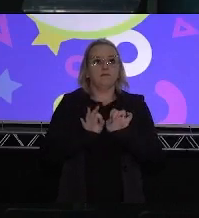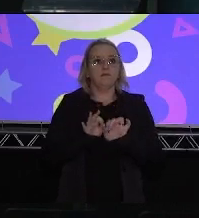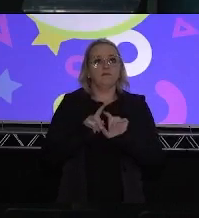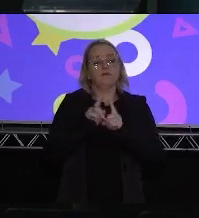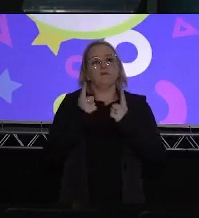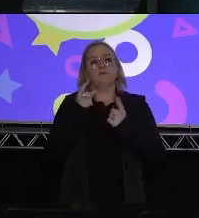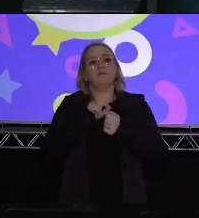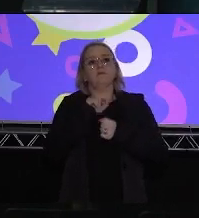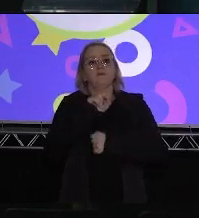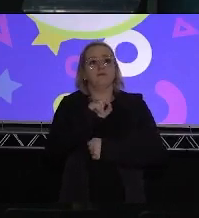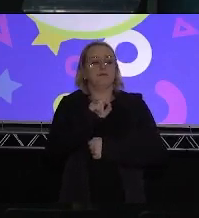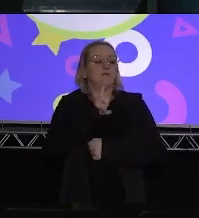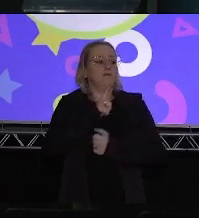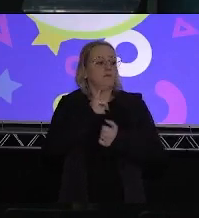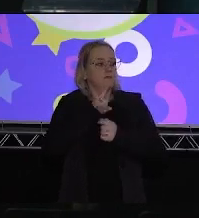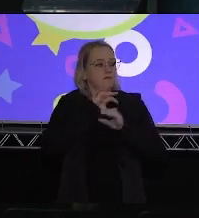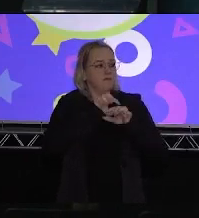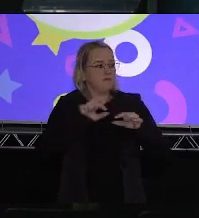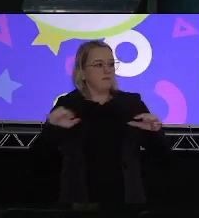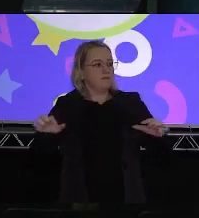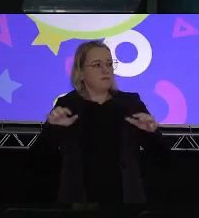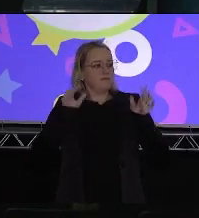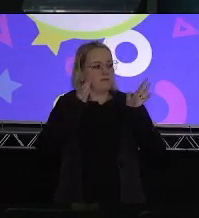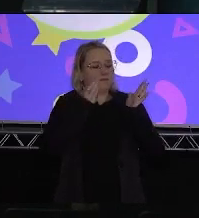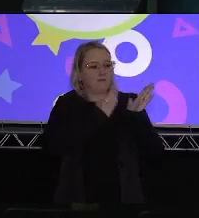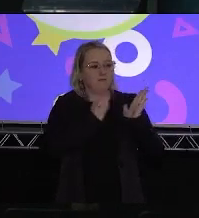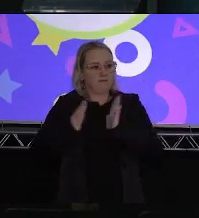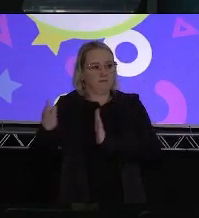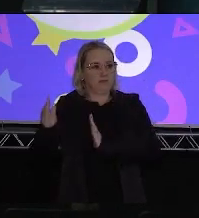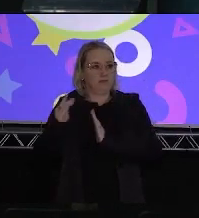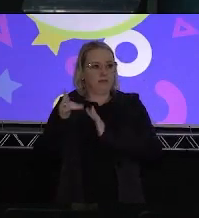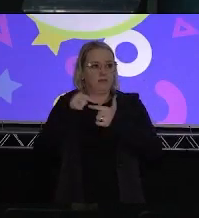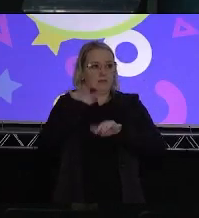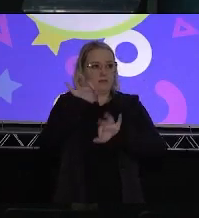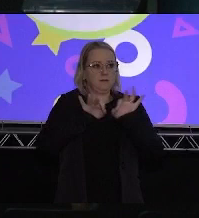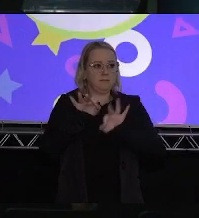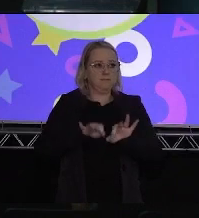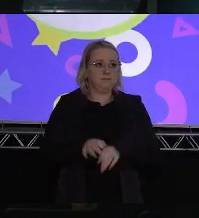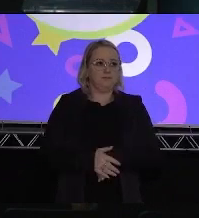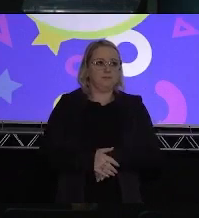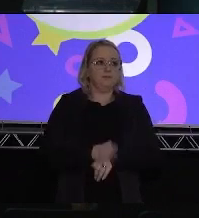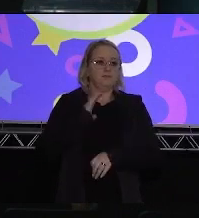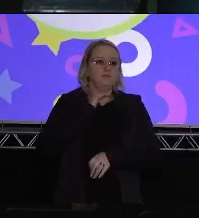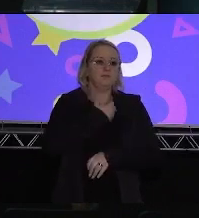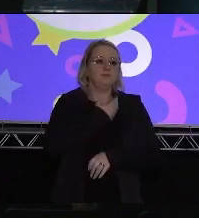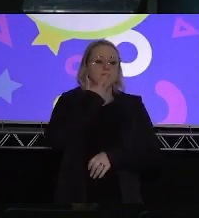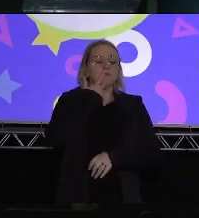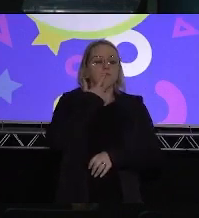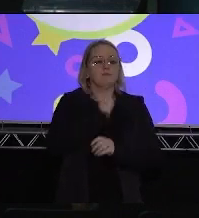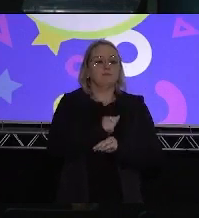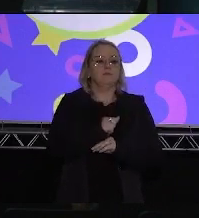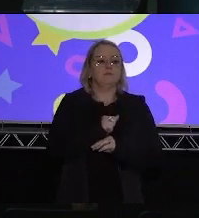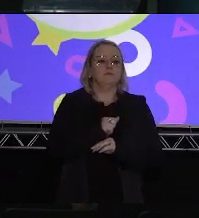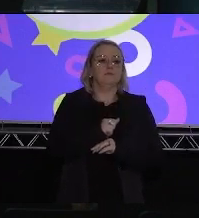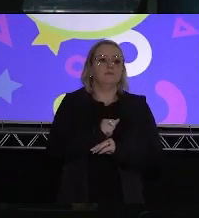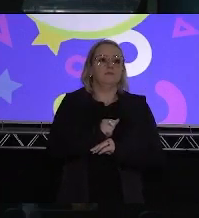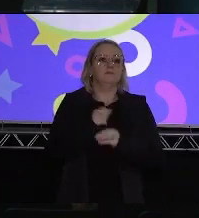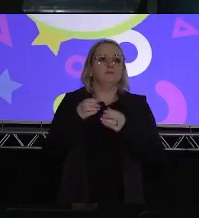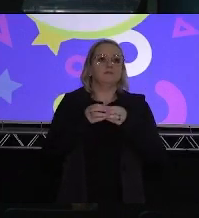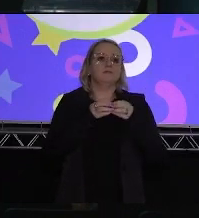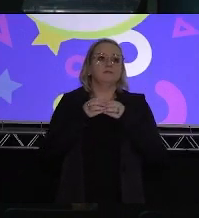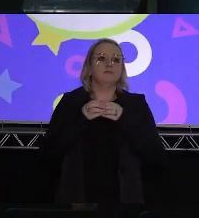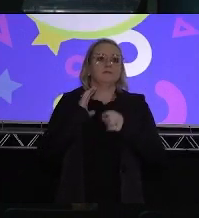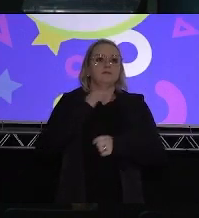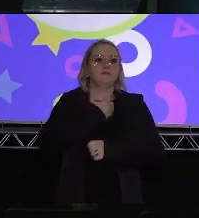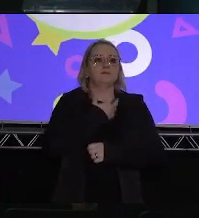fazer o seguinte, vamos refinar essa programação. Então, a gente falou de clean code, de código limpo, a